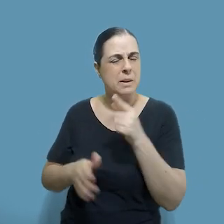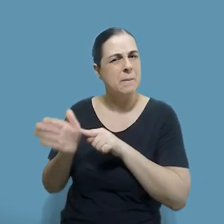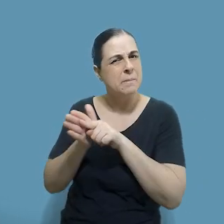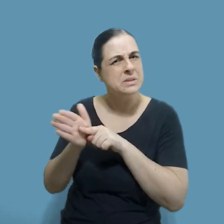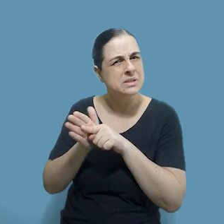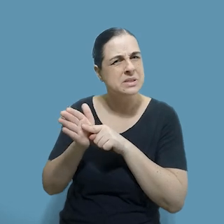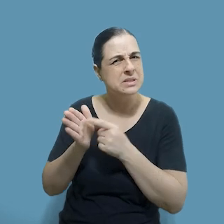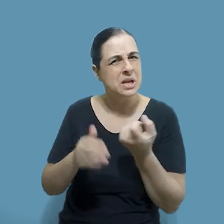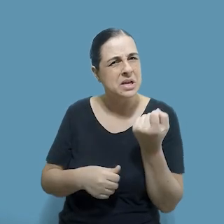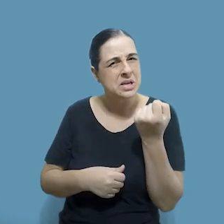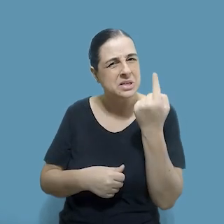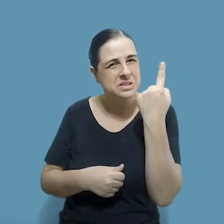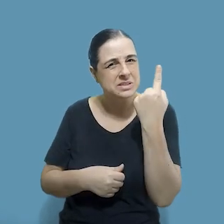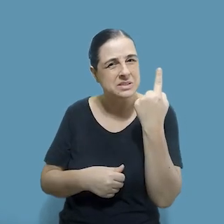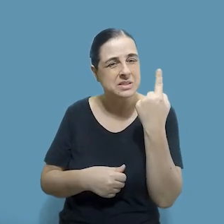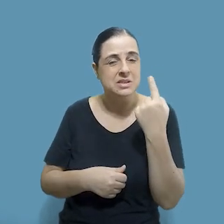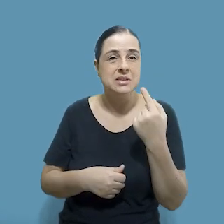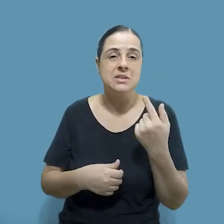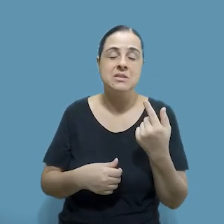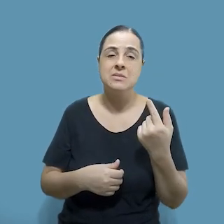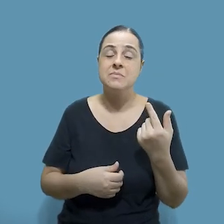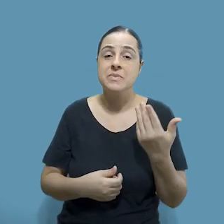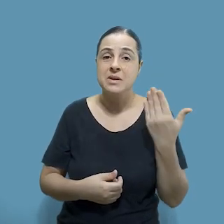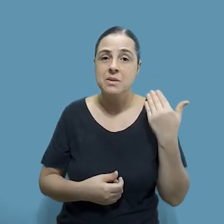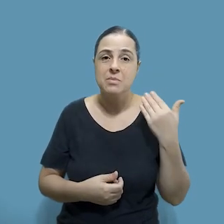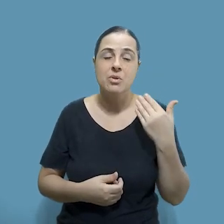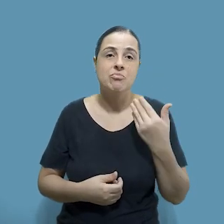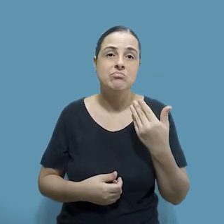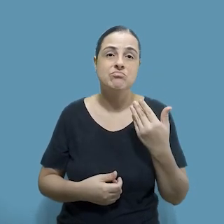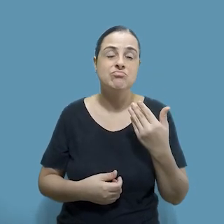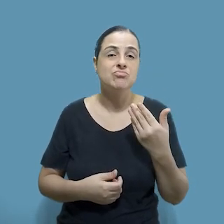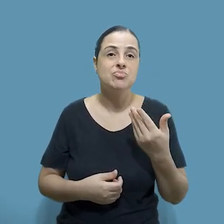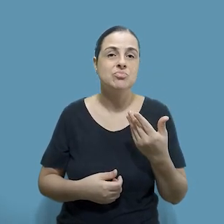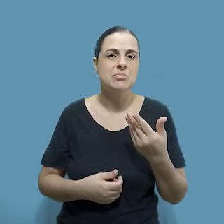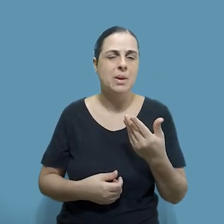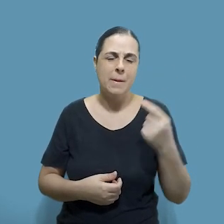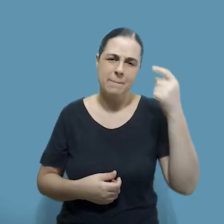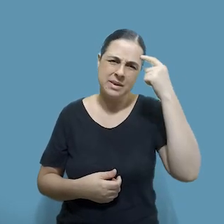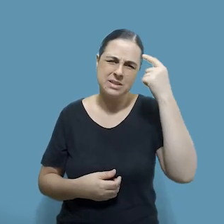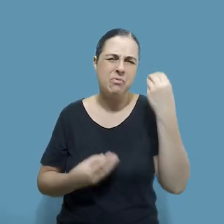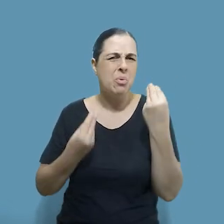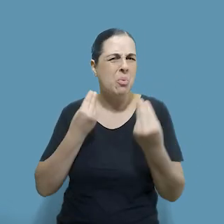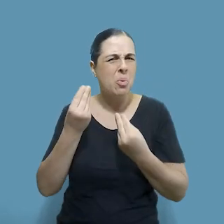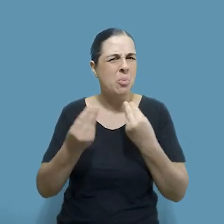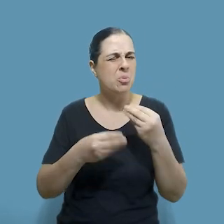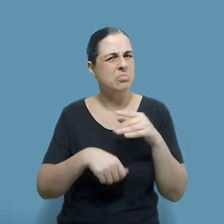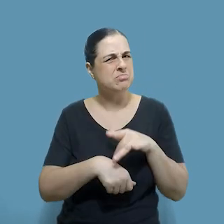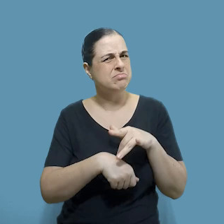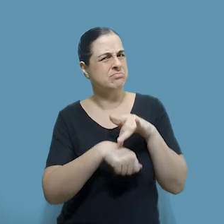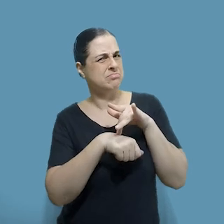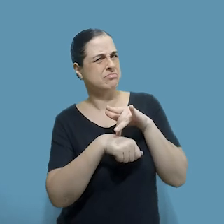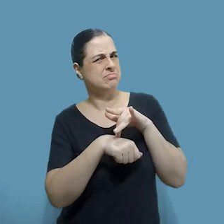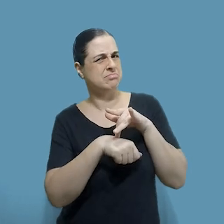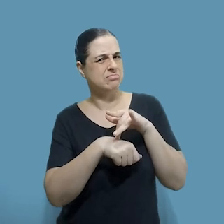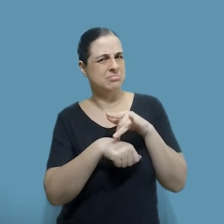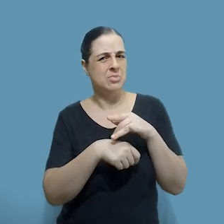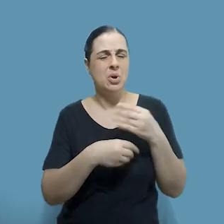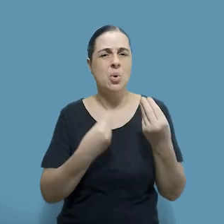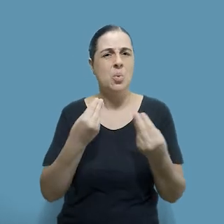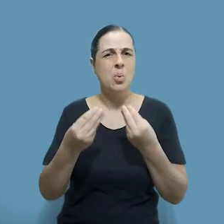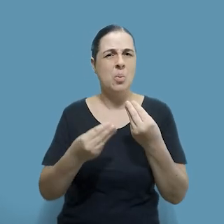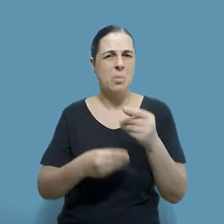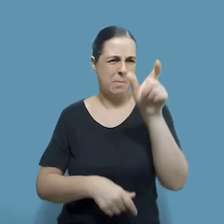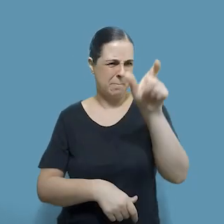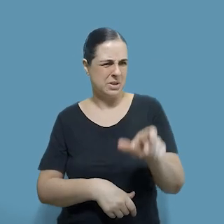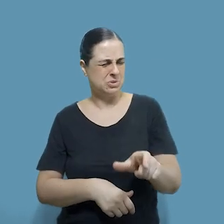né? Era aquela coisa que você não falava muito, porque era uma esquisitice, como se fosse assim, aquela esquisitice de uma